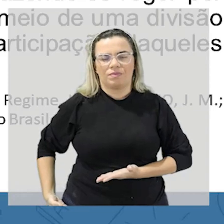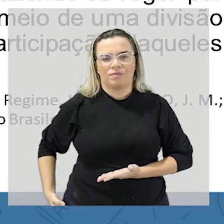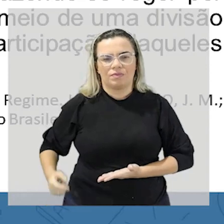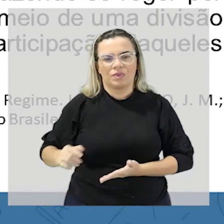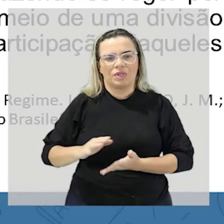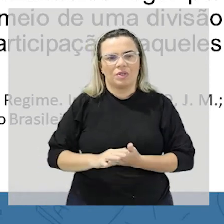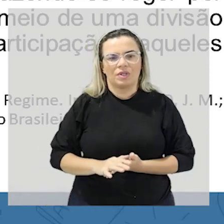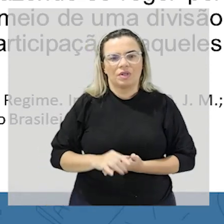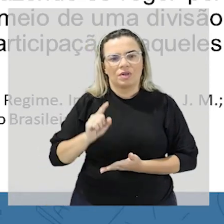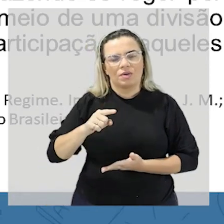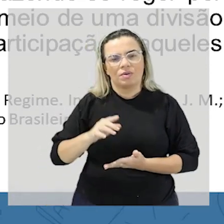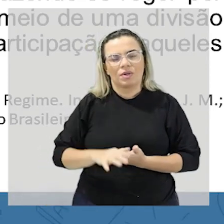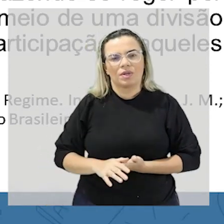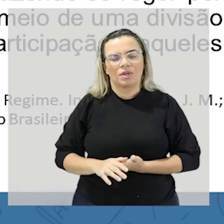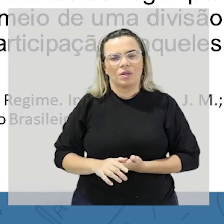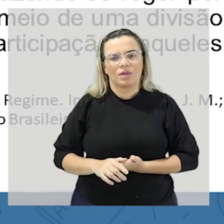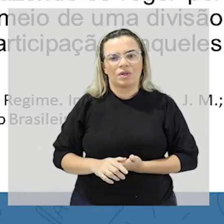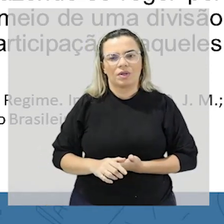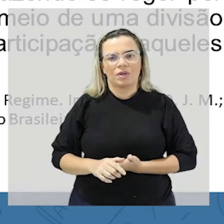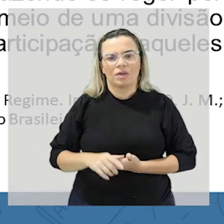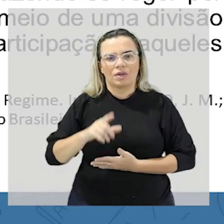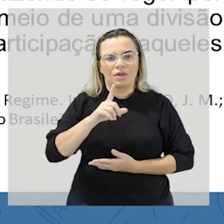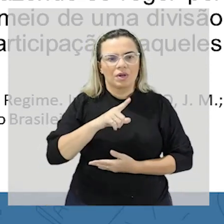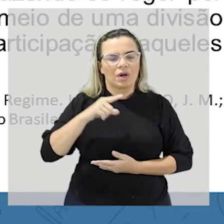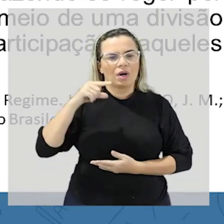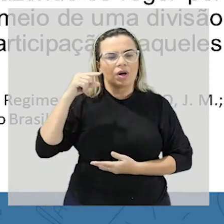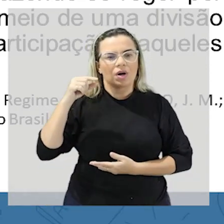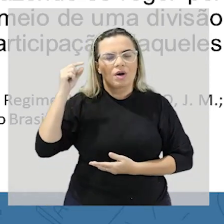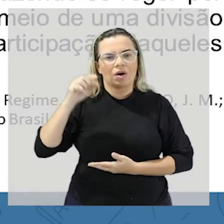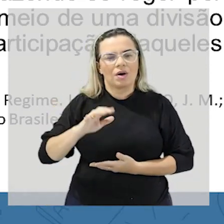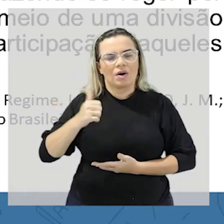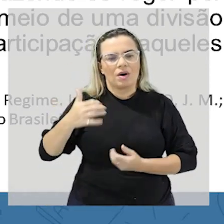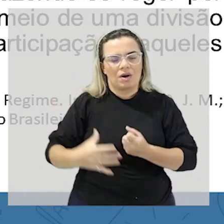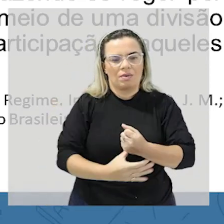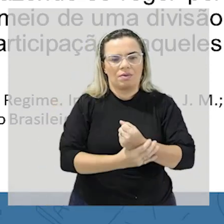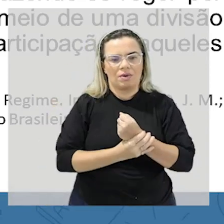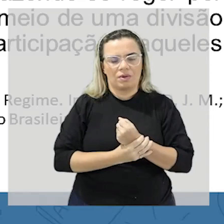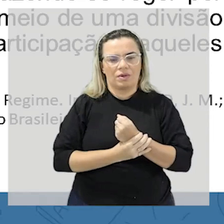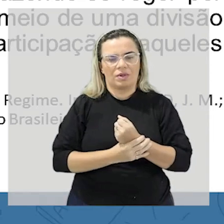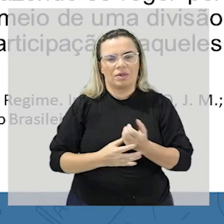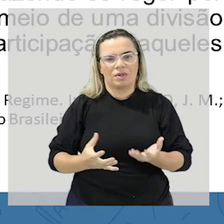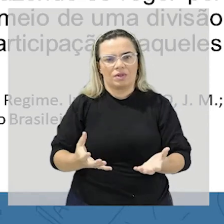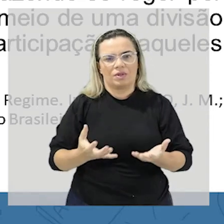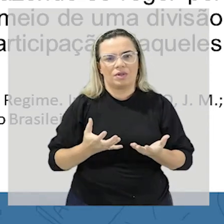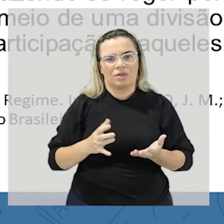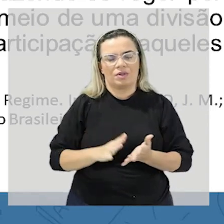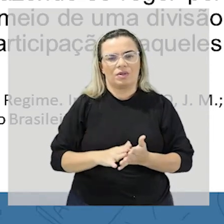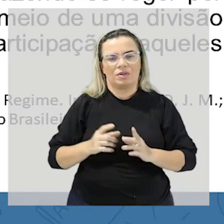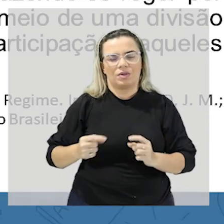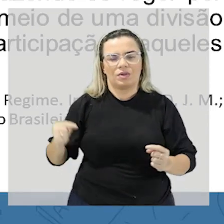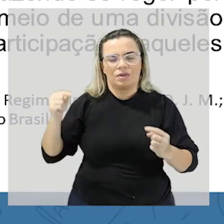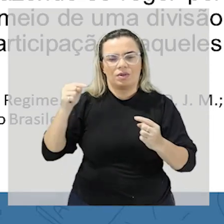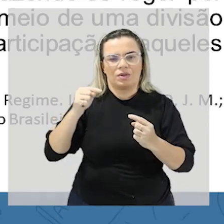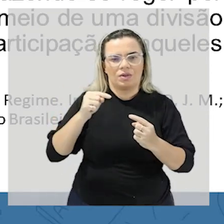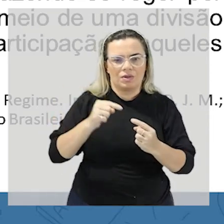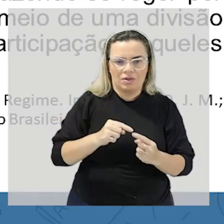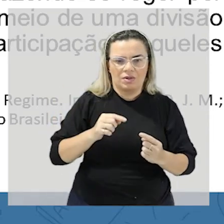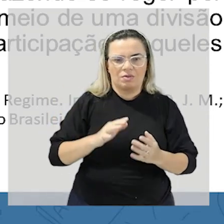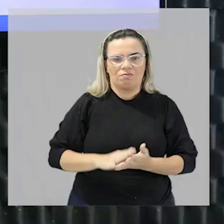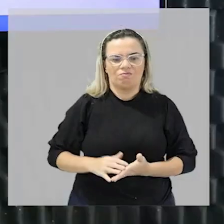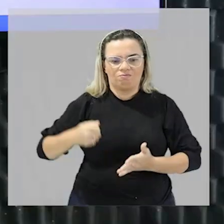ele teve, por exemplo, pretensões absolutistas, o governo de Dom Pedro I foi um governo